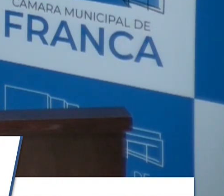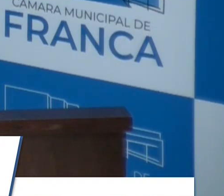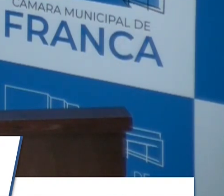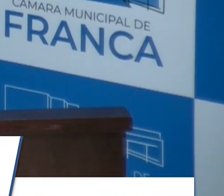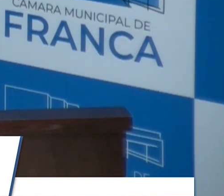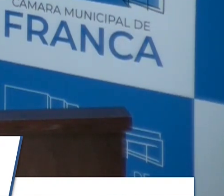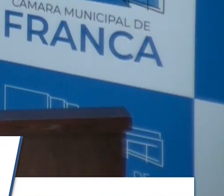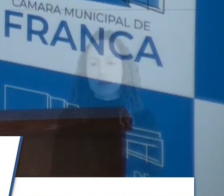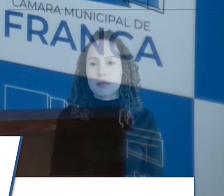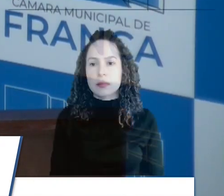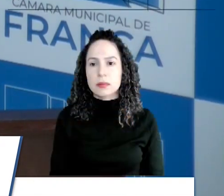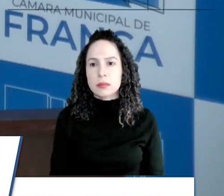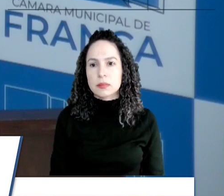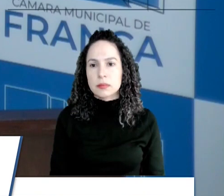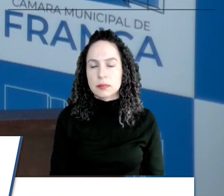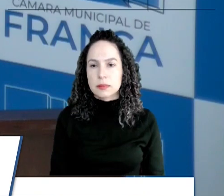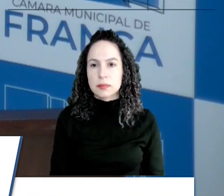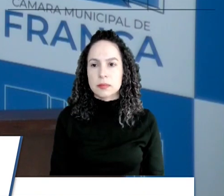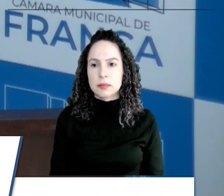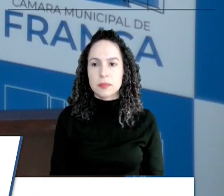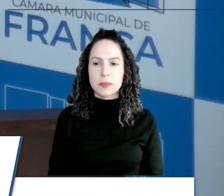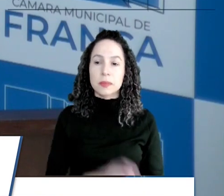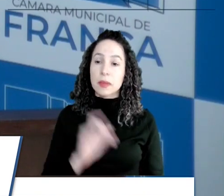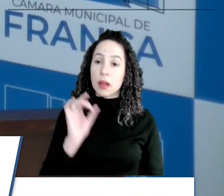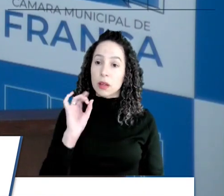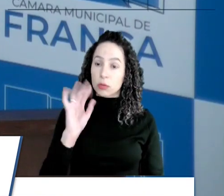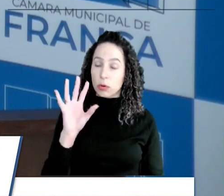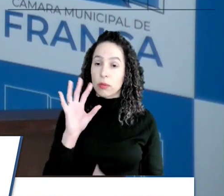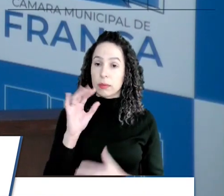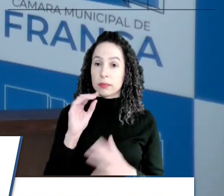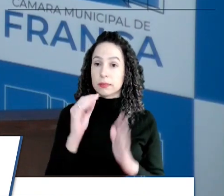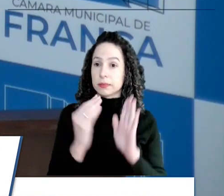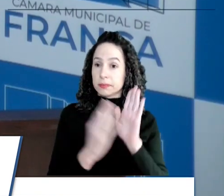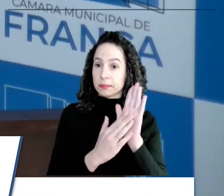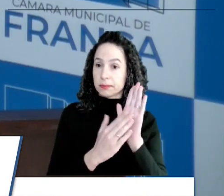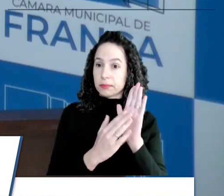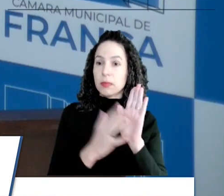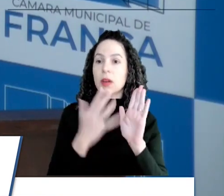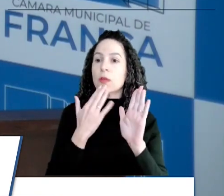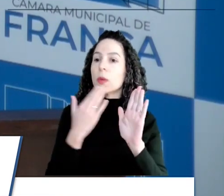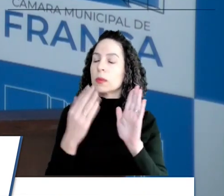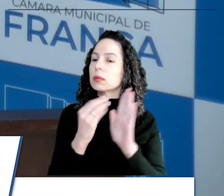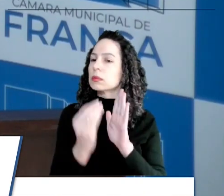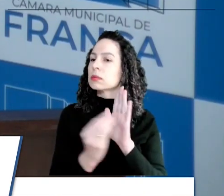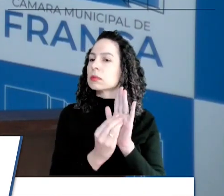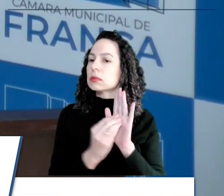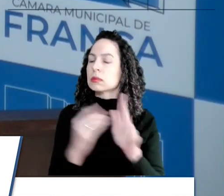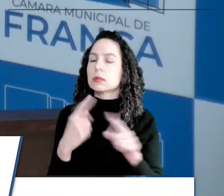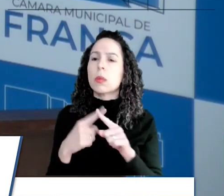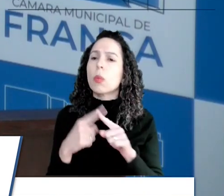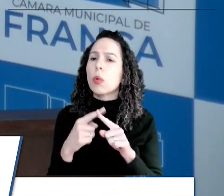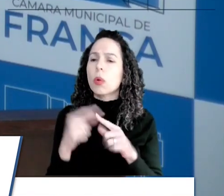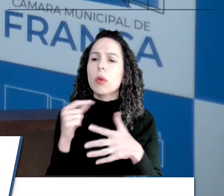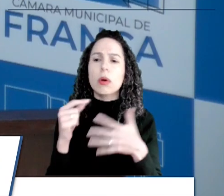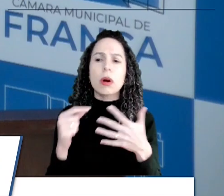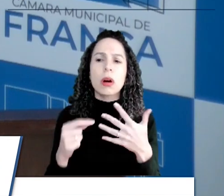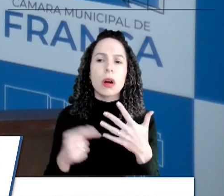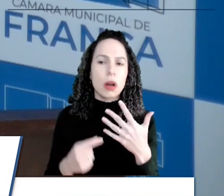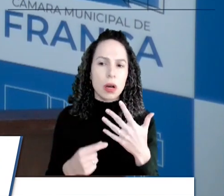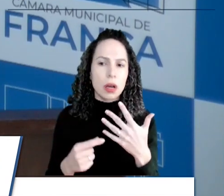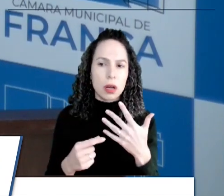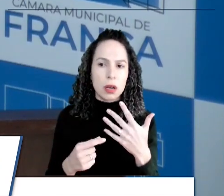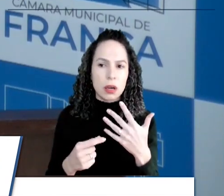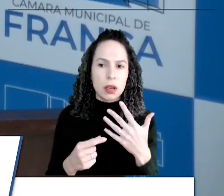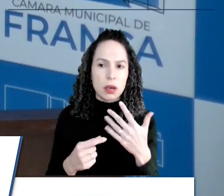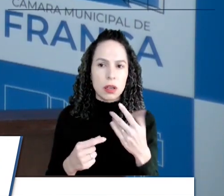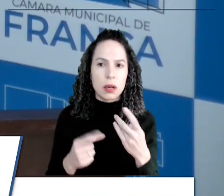Isso só para pontuar que eu vou fazer um requerimento para saber os motivos nos quais o Poder Executivo